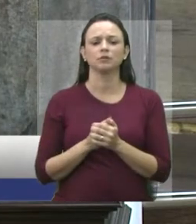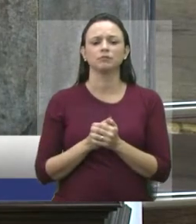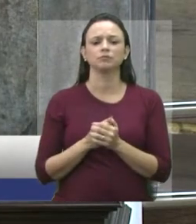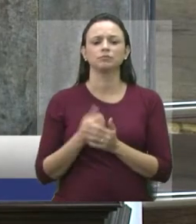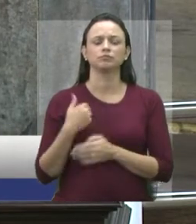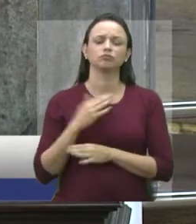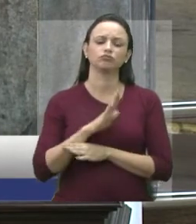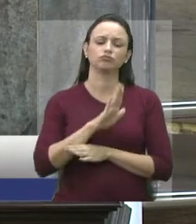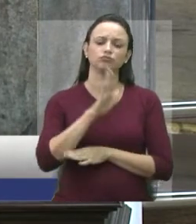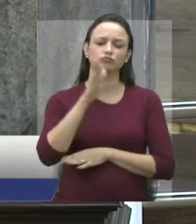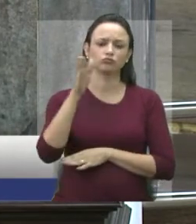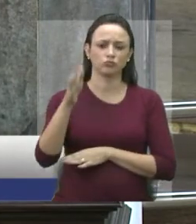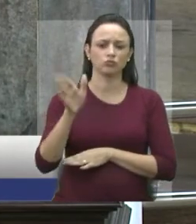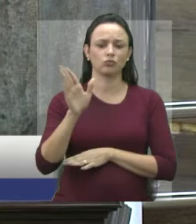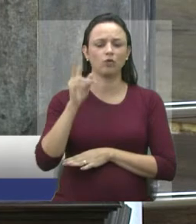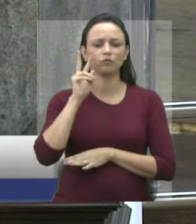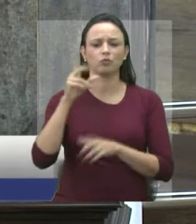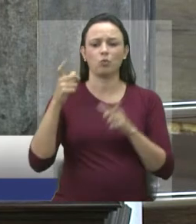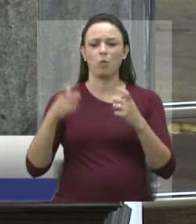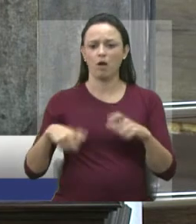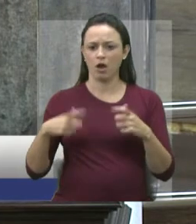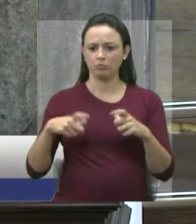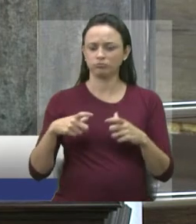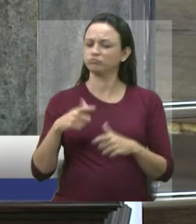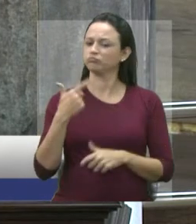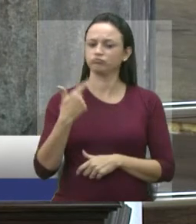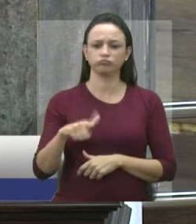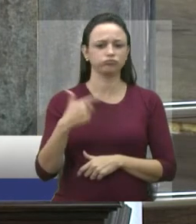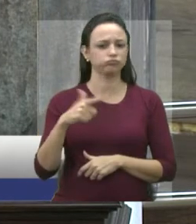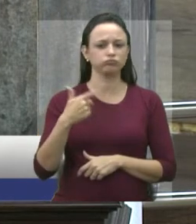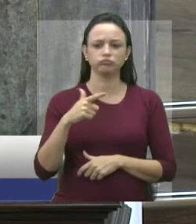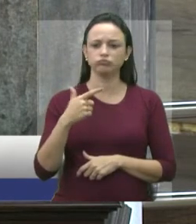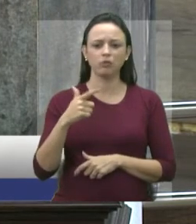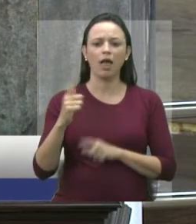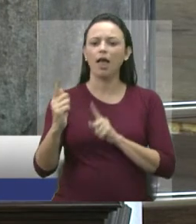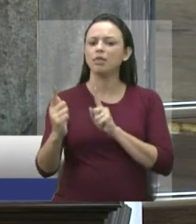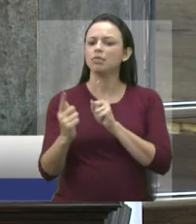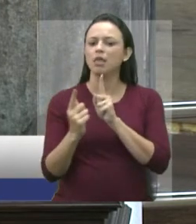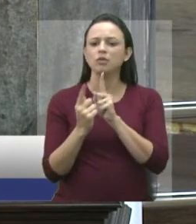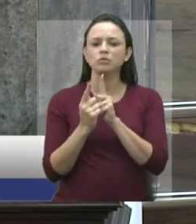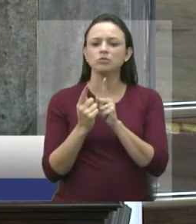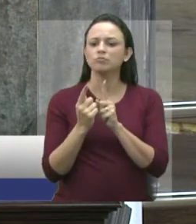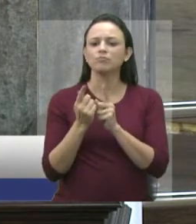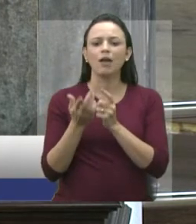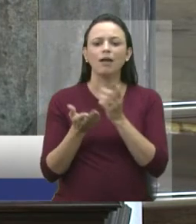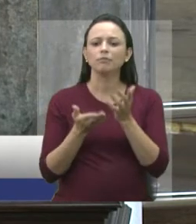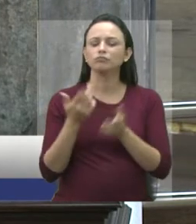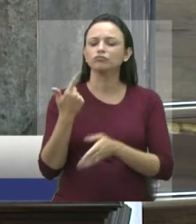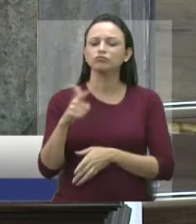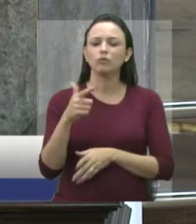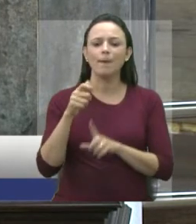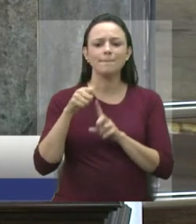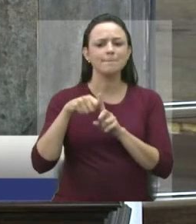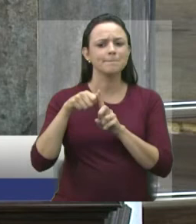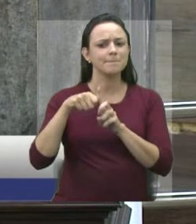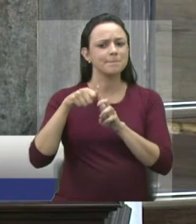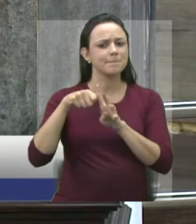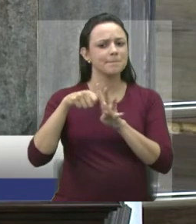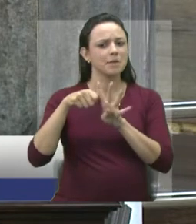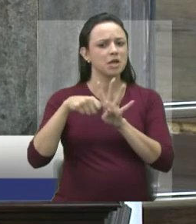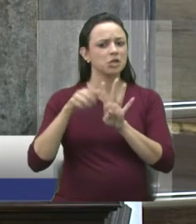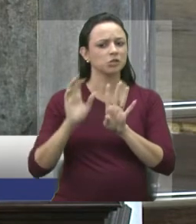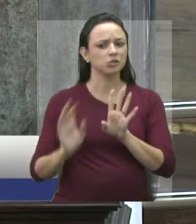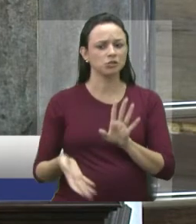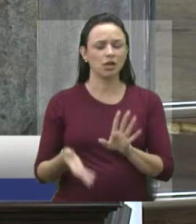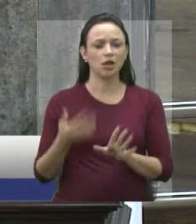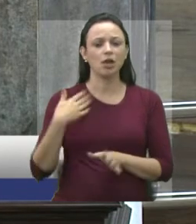local e vi que realmente não está tendo atendimento. Isso já faz alguns meses e quero saber